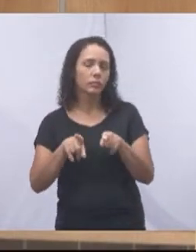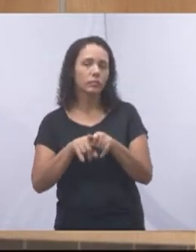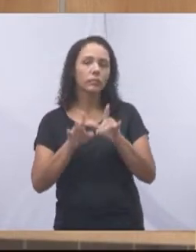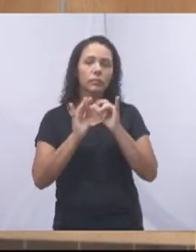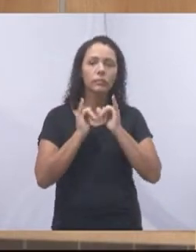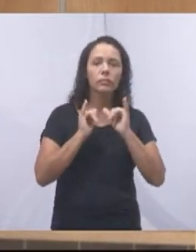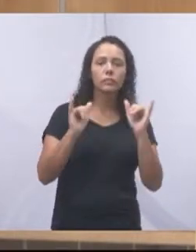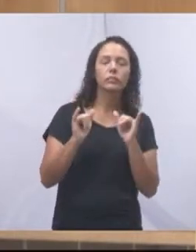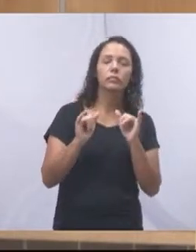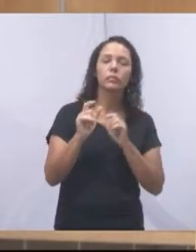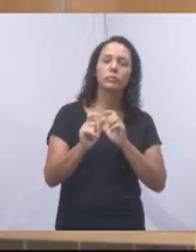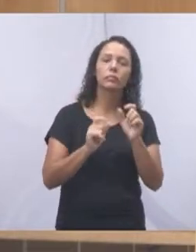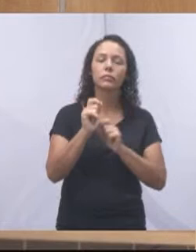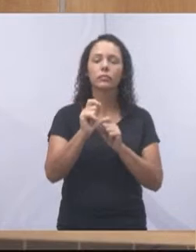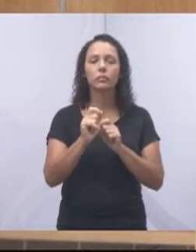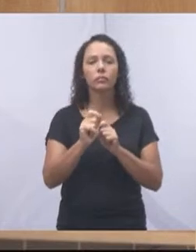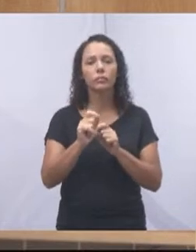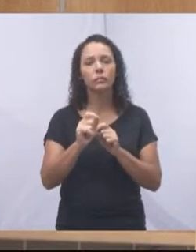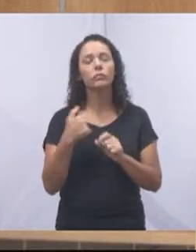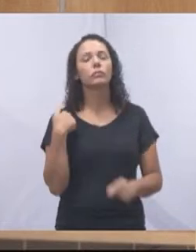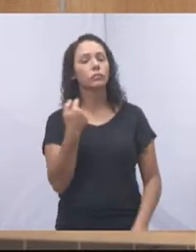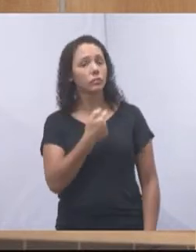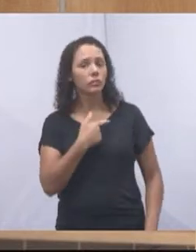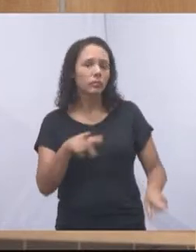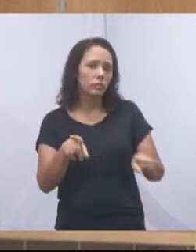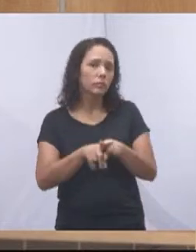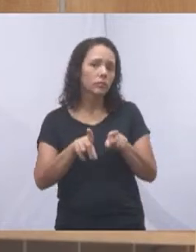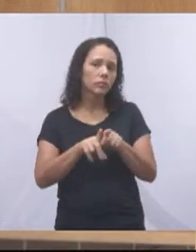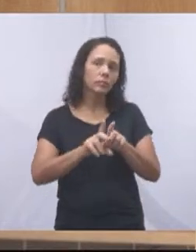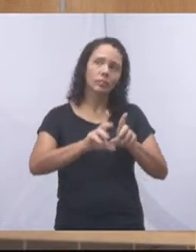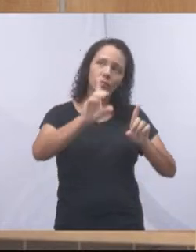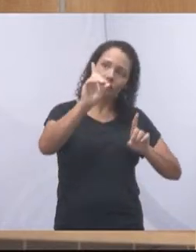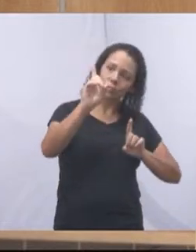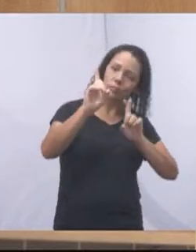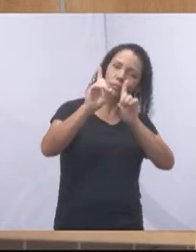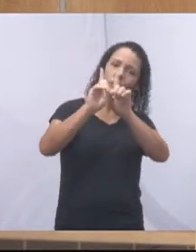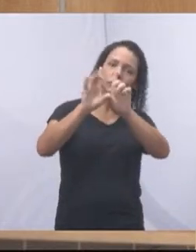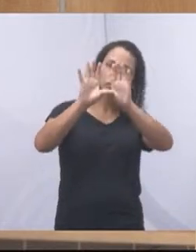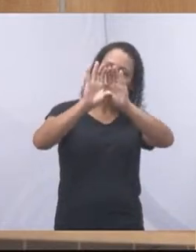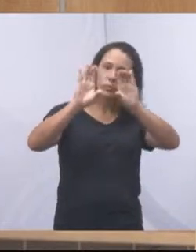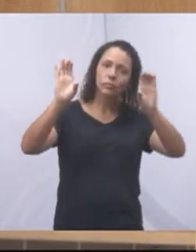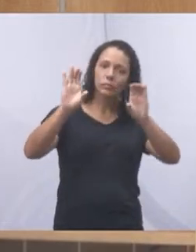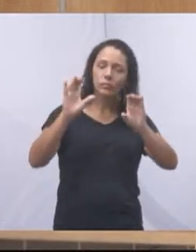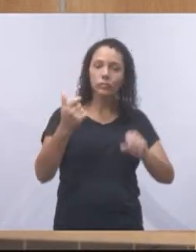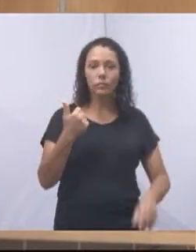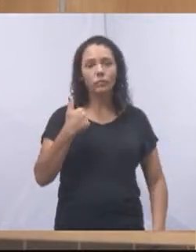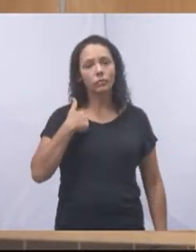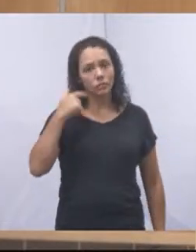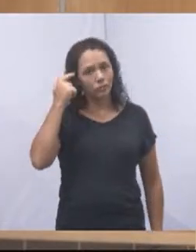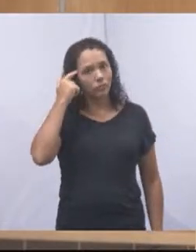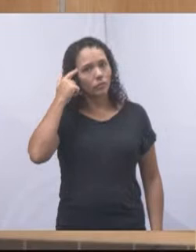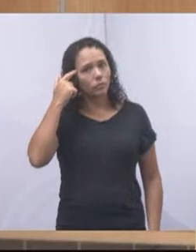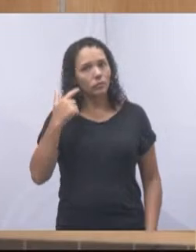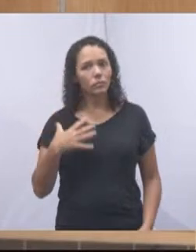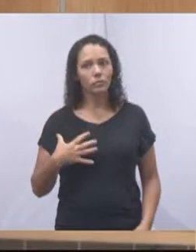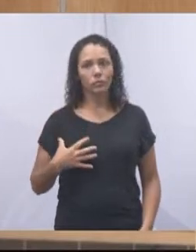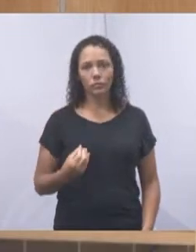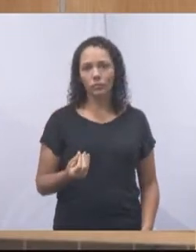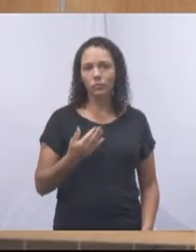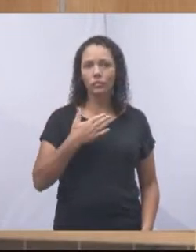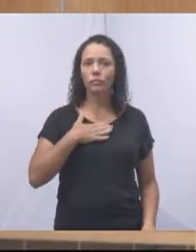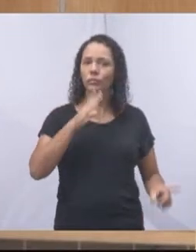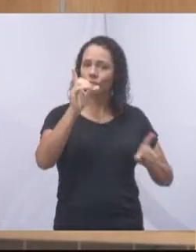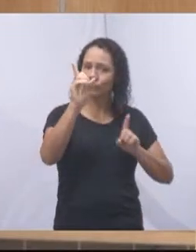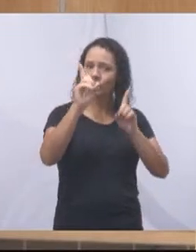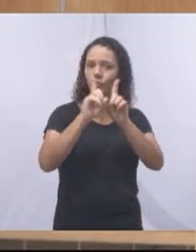dizer, um dia nós vamos se encontrar no céu. É que eu penso do meu filho. É